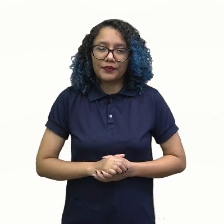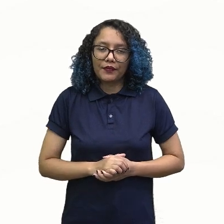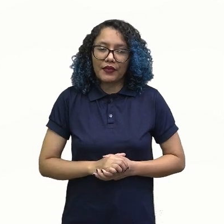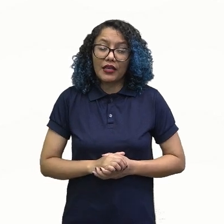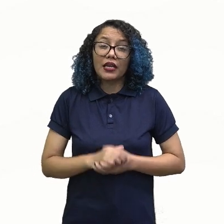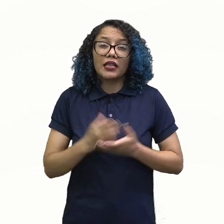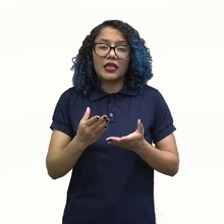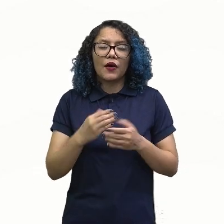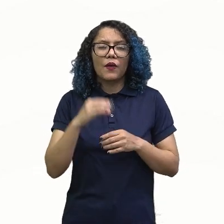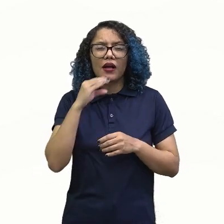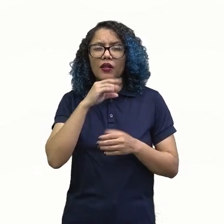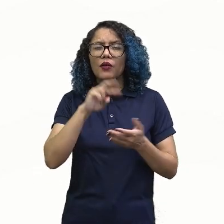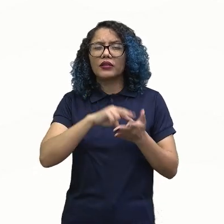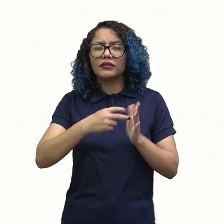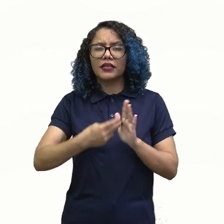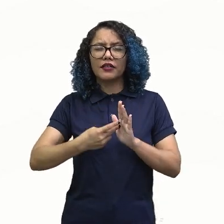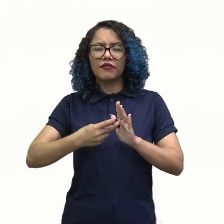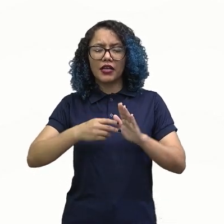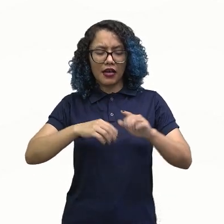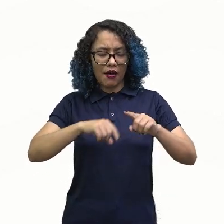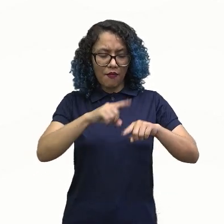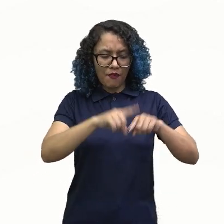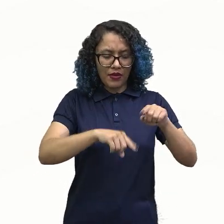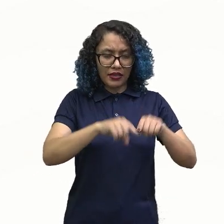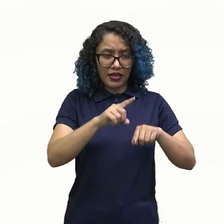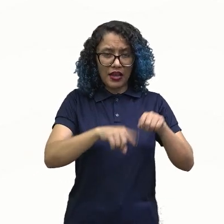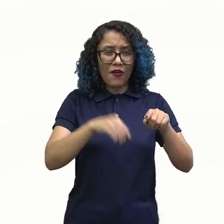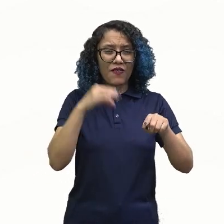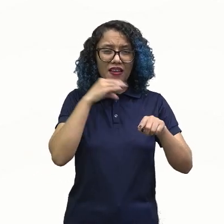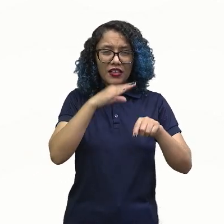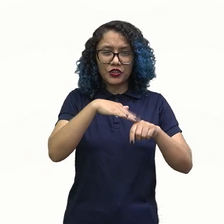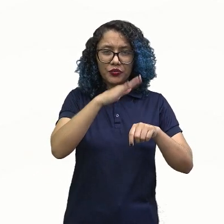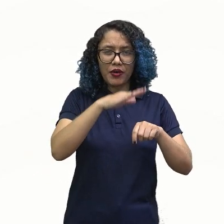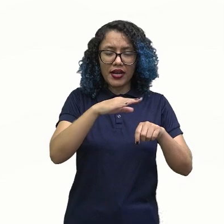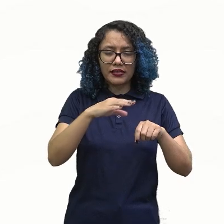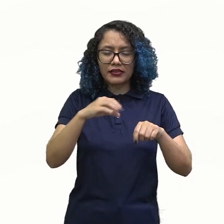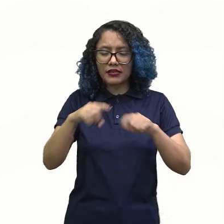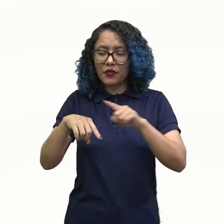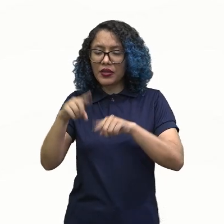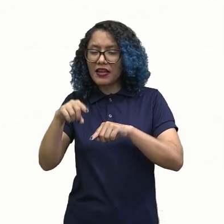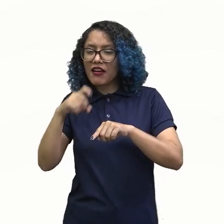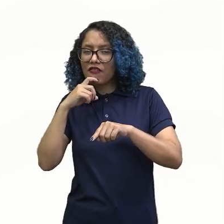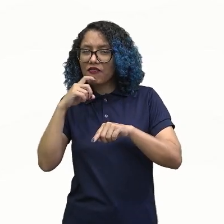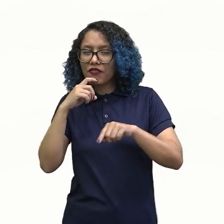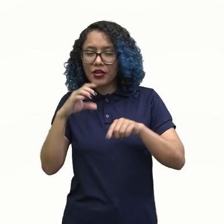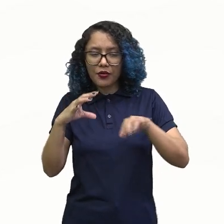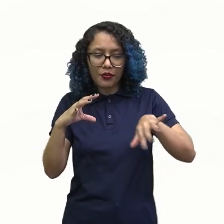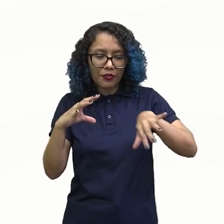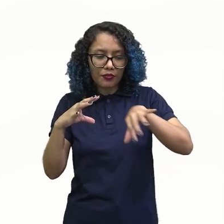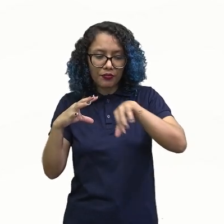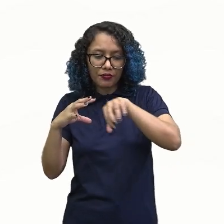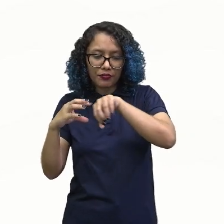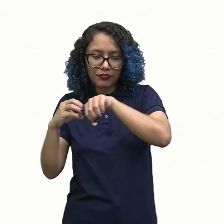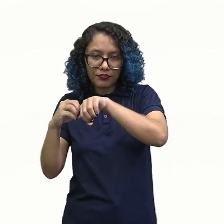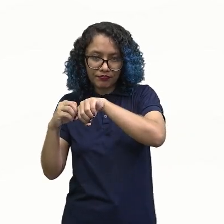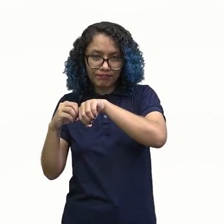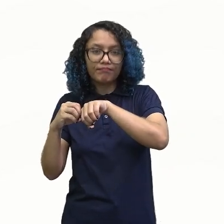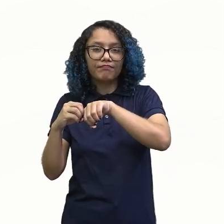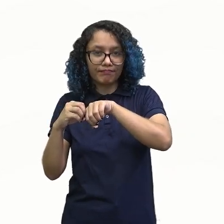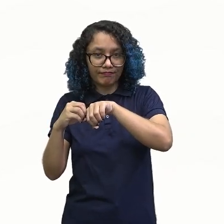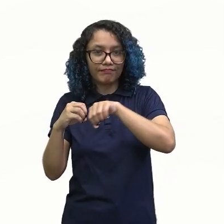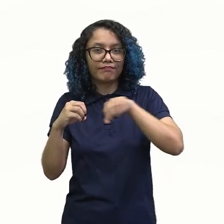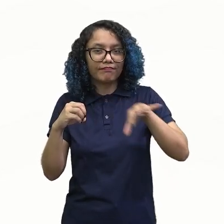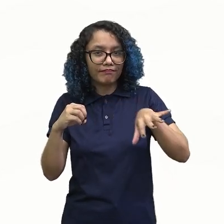energia térmica dos corpos mais quentes para os mais frios, os corpos antes mais quentes se esfriam